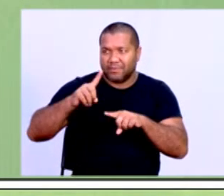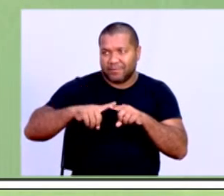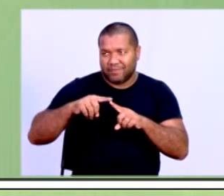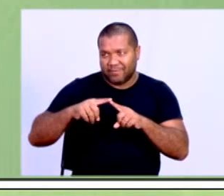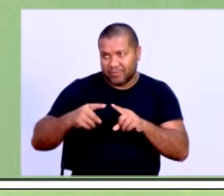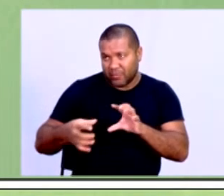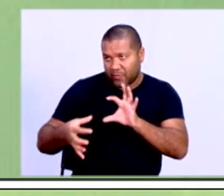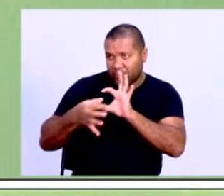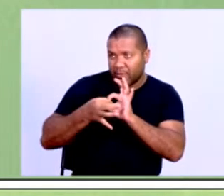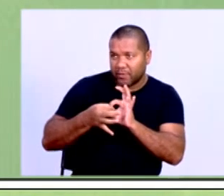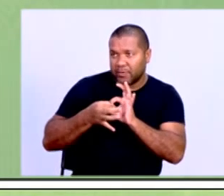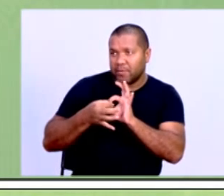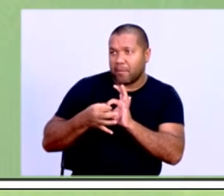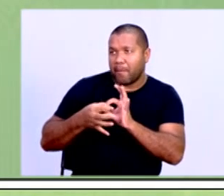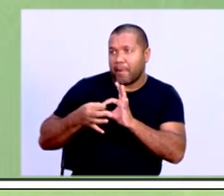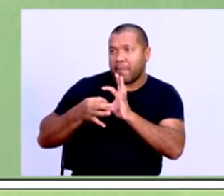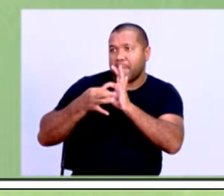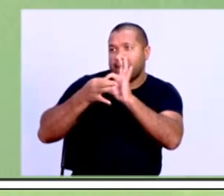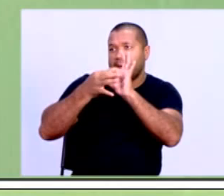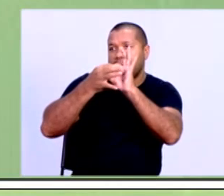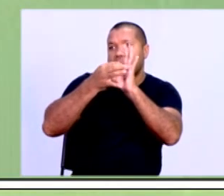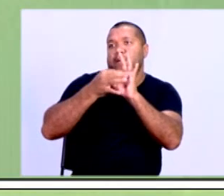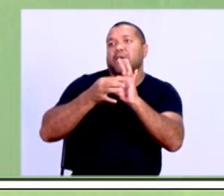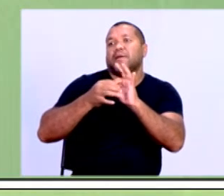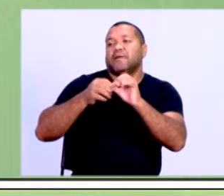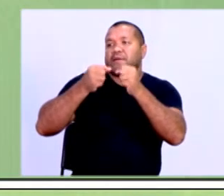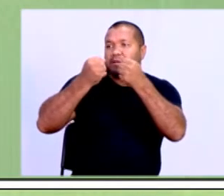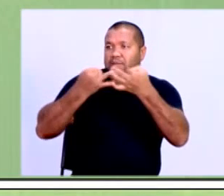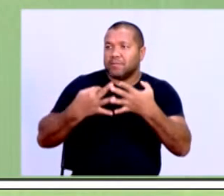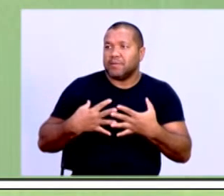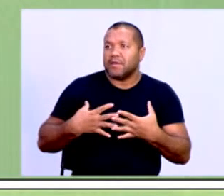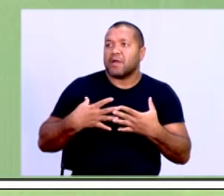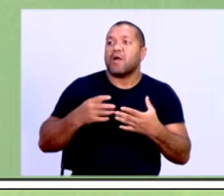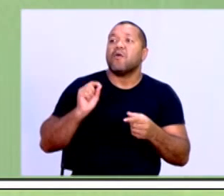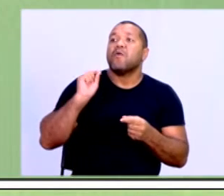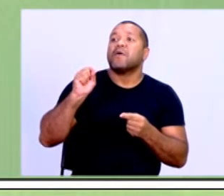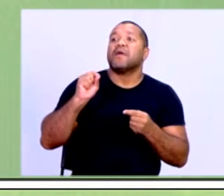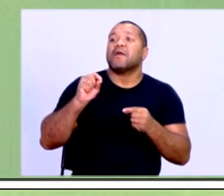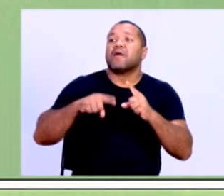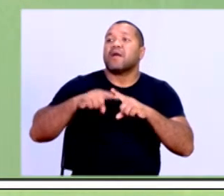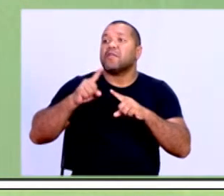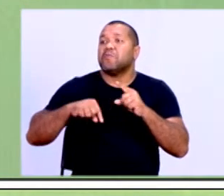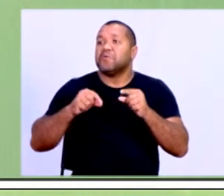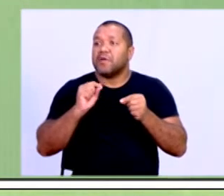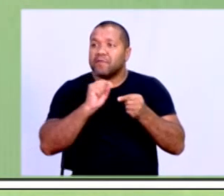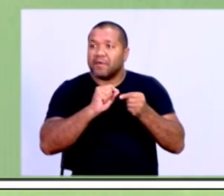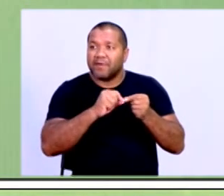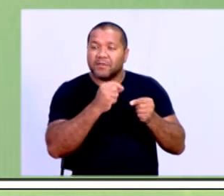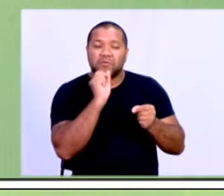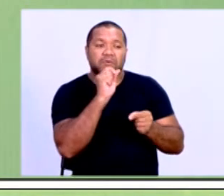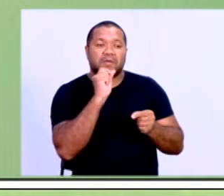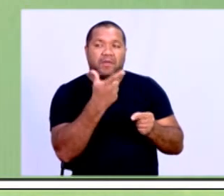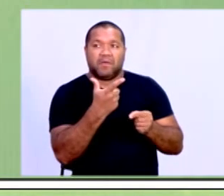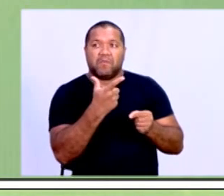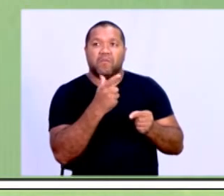características, como quais funções são capazes de realizar e quais os atributos que